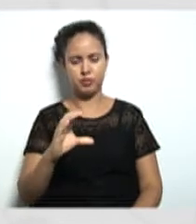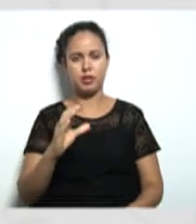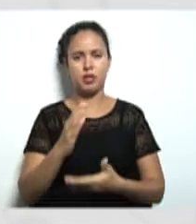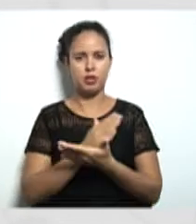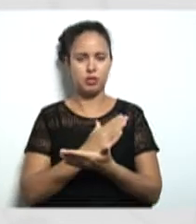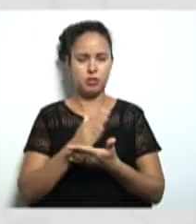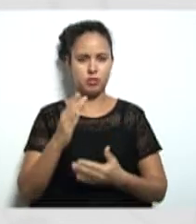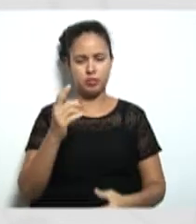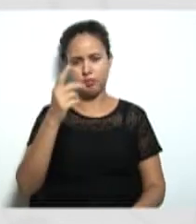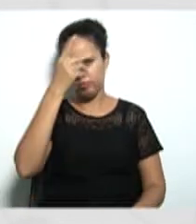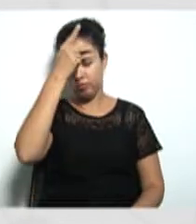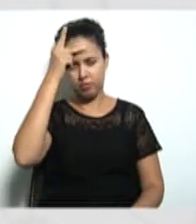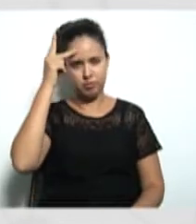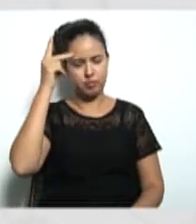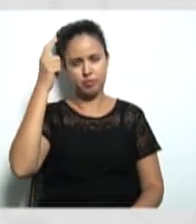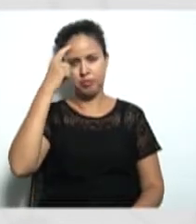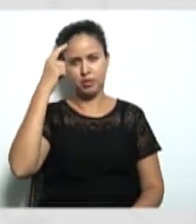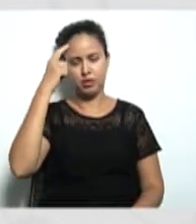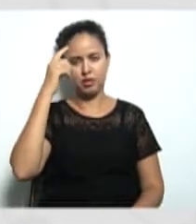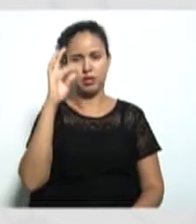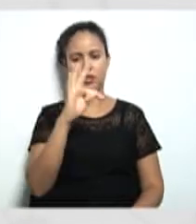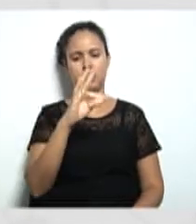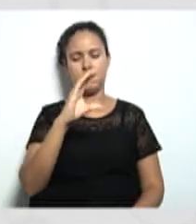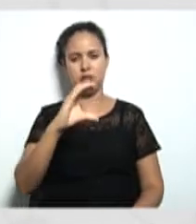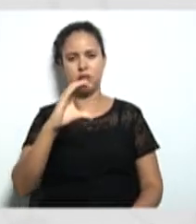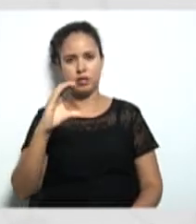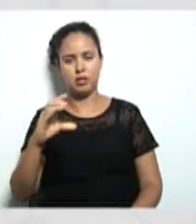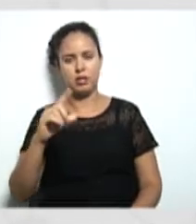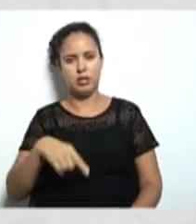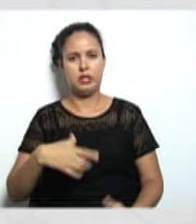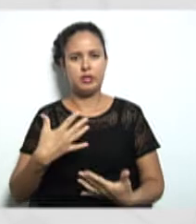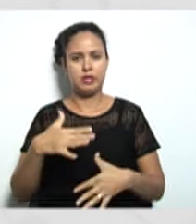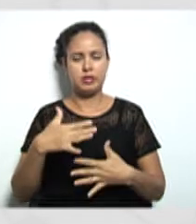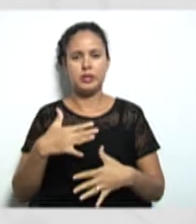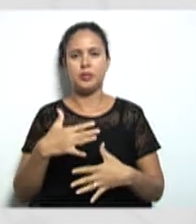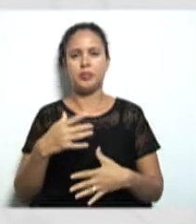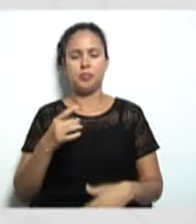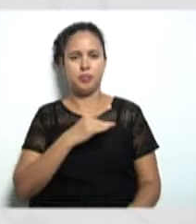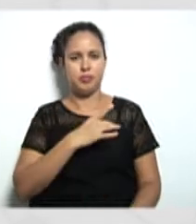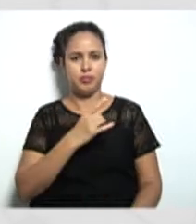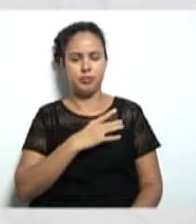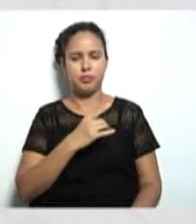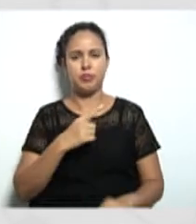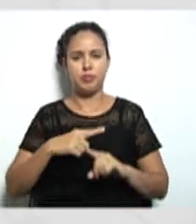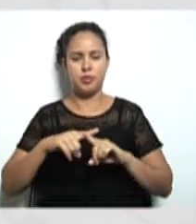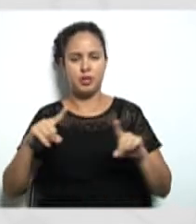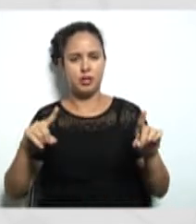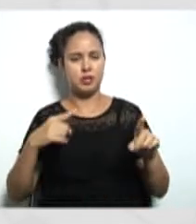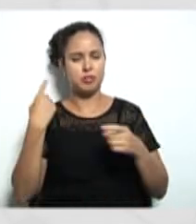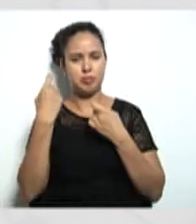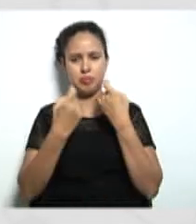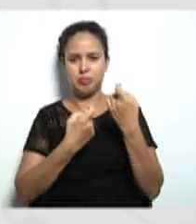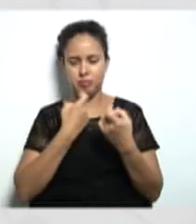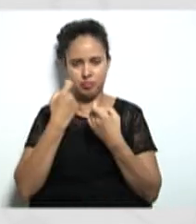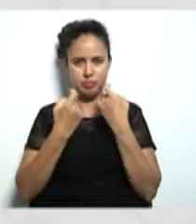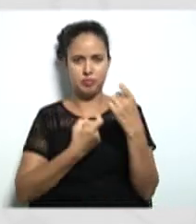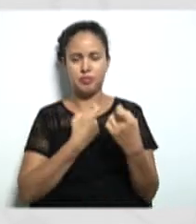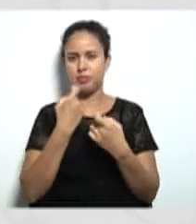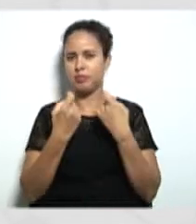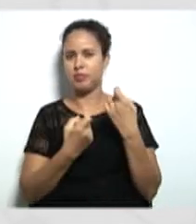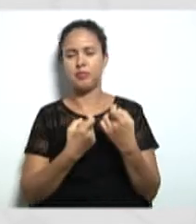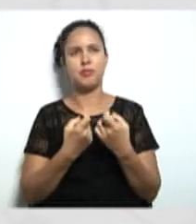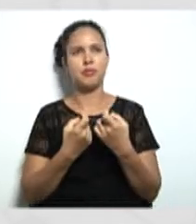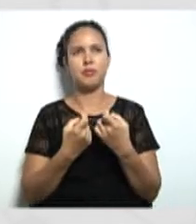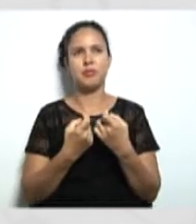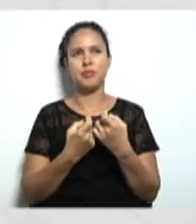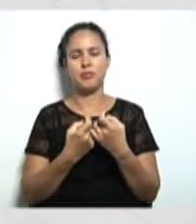ouvem TCC, começam a tremer, mas não é, né, não é nem um bicho de 7 cabeças, também, não é